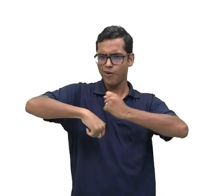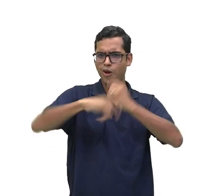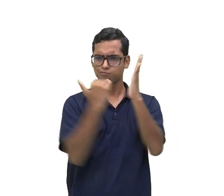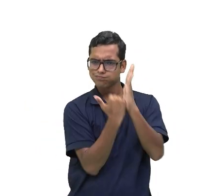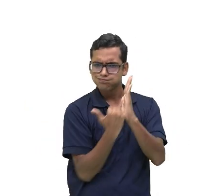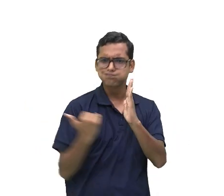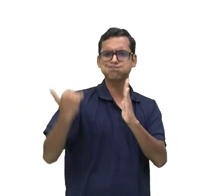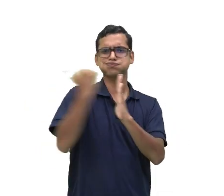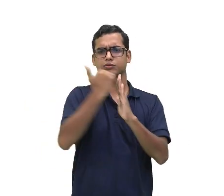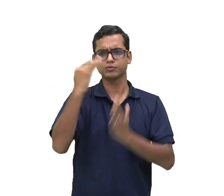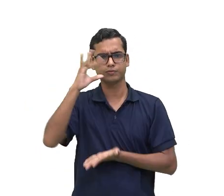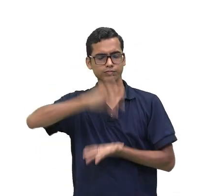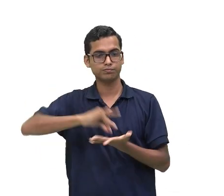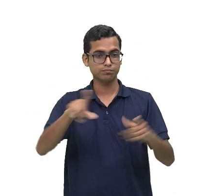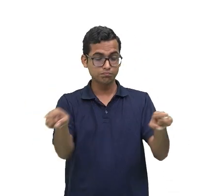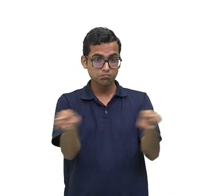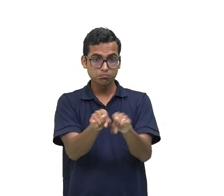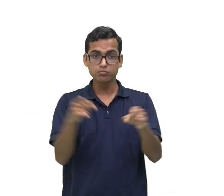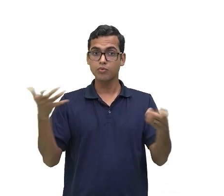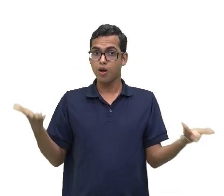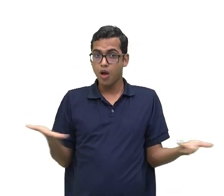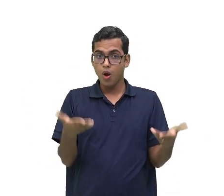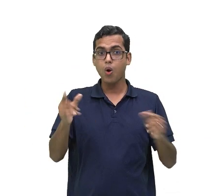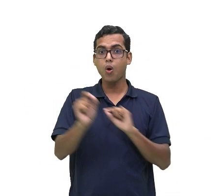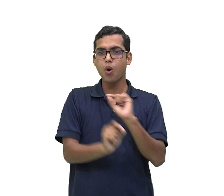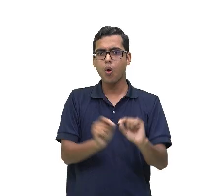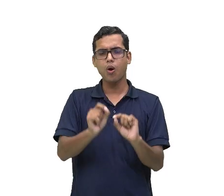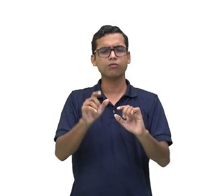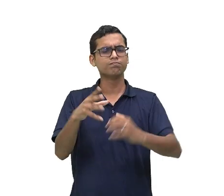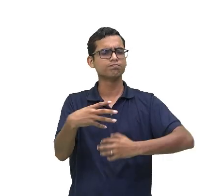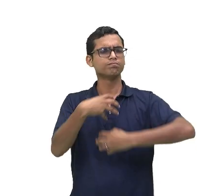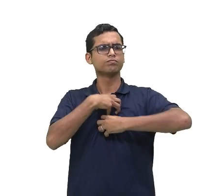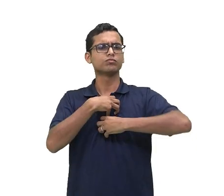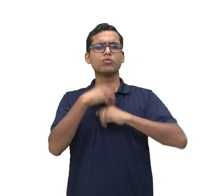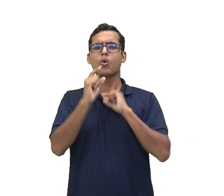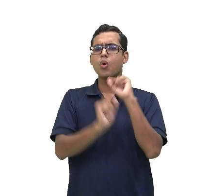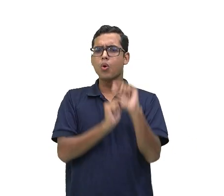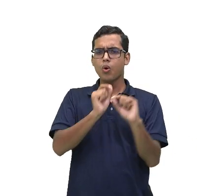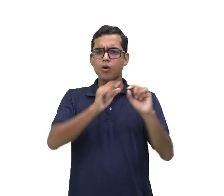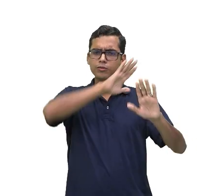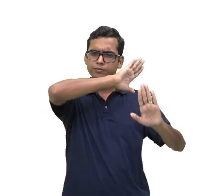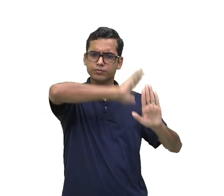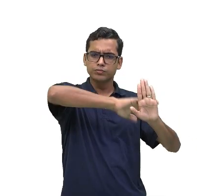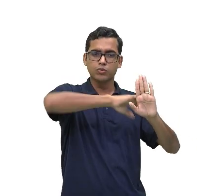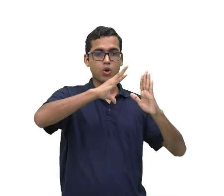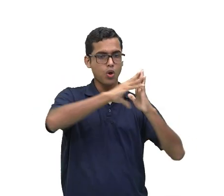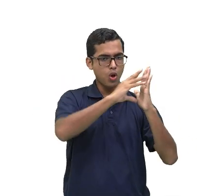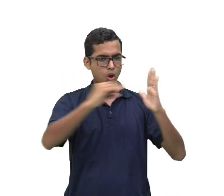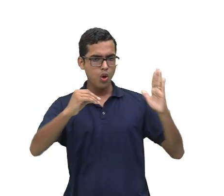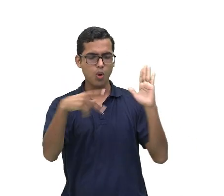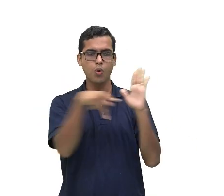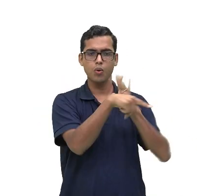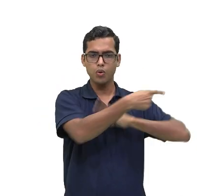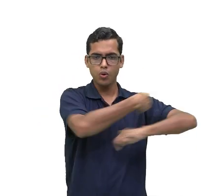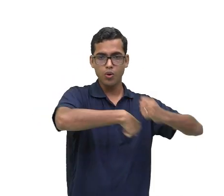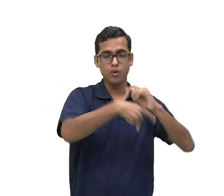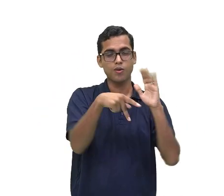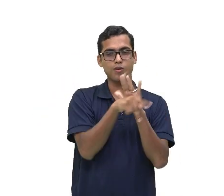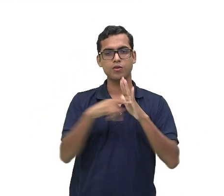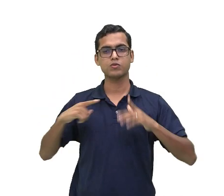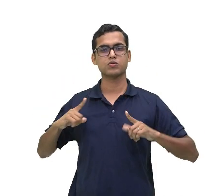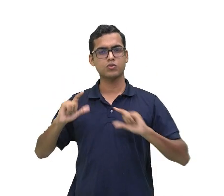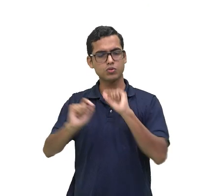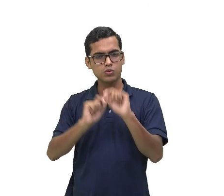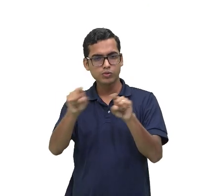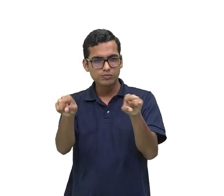econômico. Agora, eles foram inspirados em quê? Nos modelos tanto da